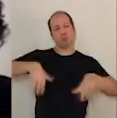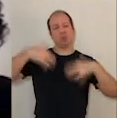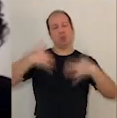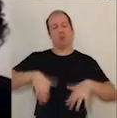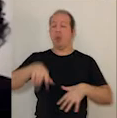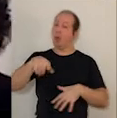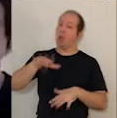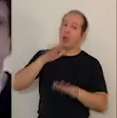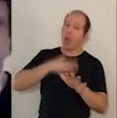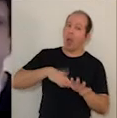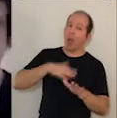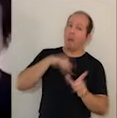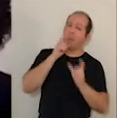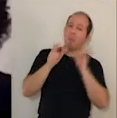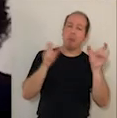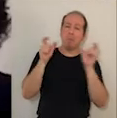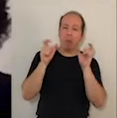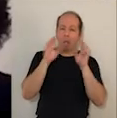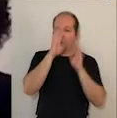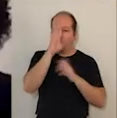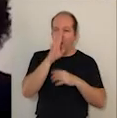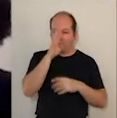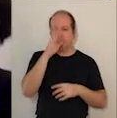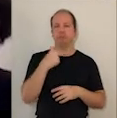seu vocabulário e não ofenda as testemunhas, Leone.